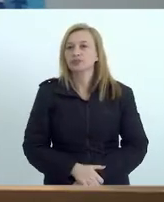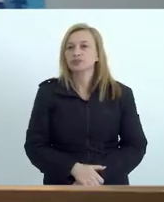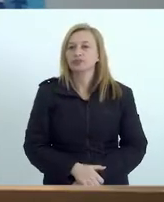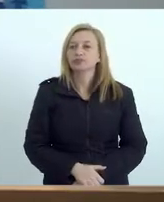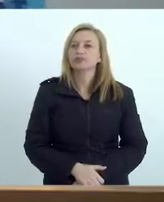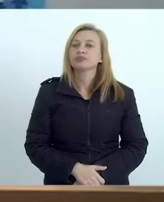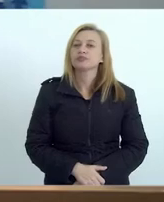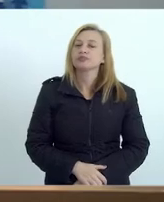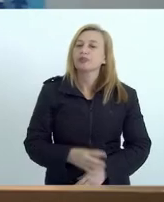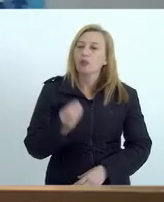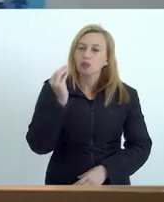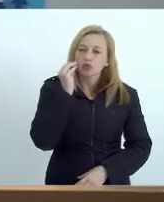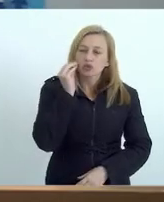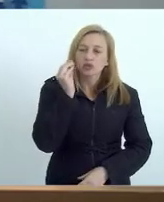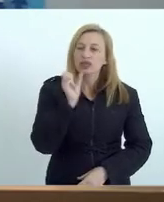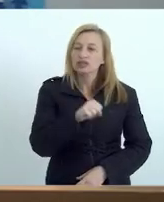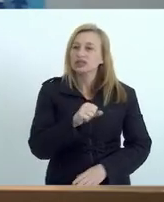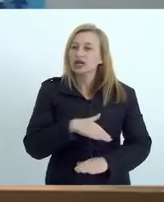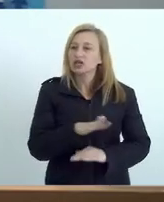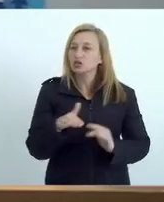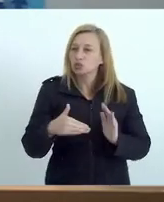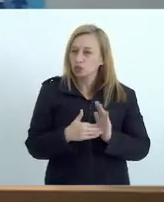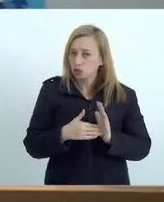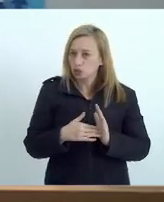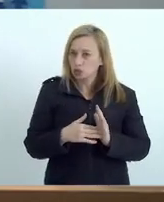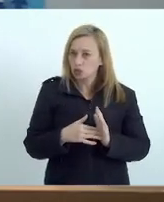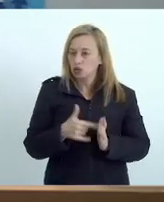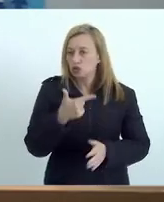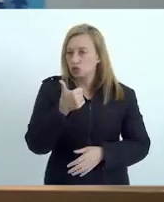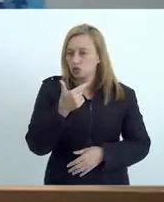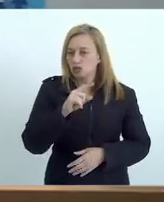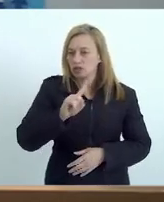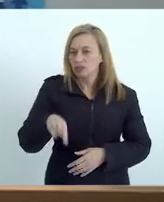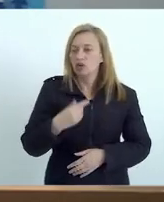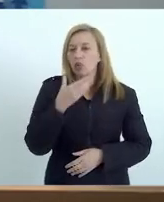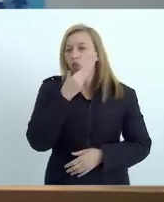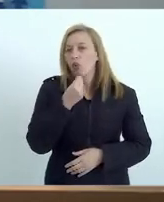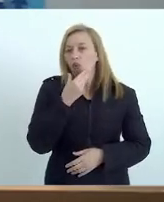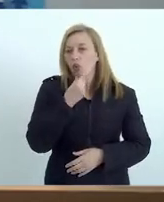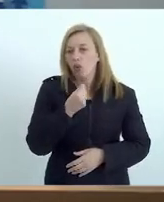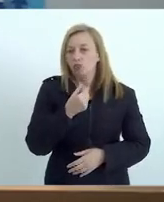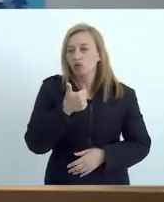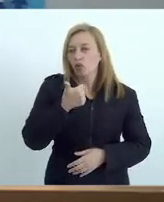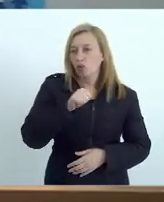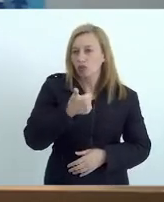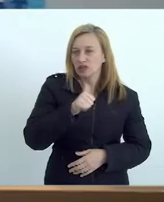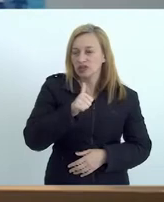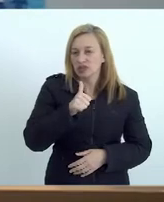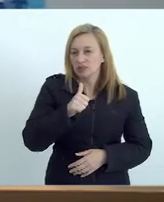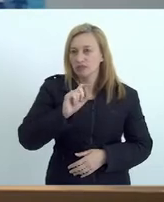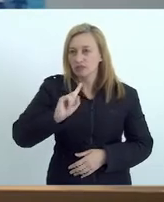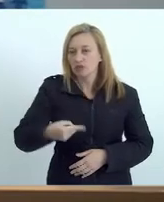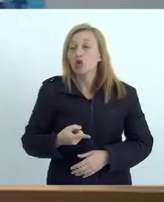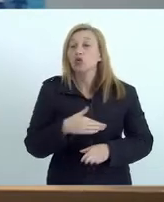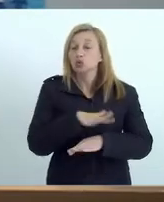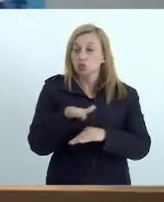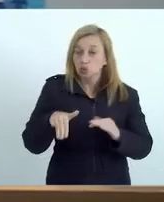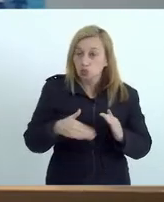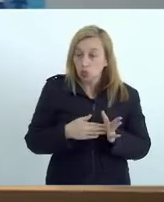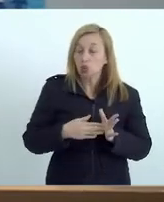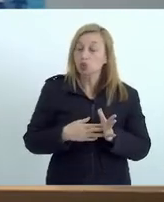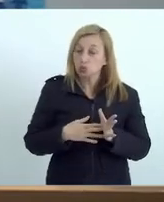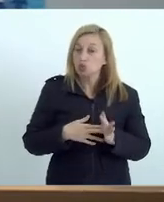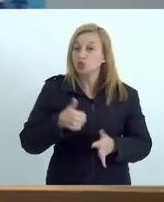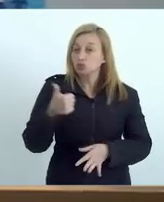nós temos que dar oportunidades a todos nós temos um efetivo de 12 mil homens com converse de 11 mil estão todos têm